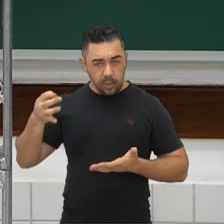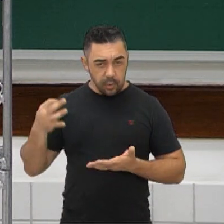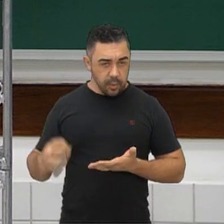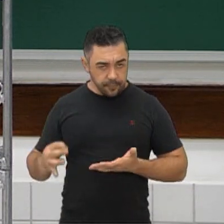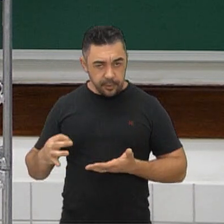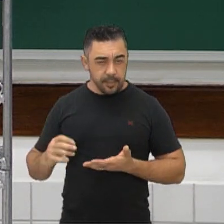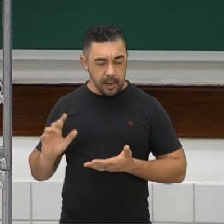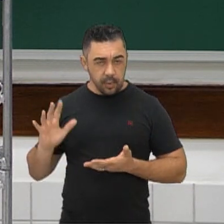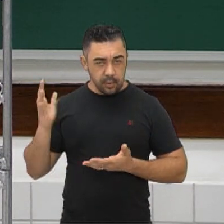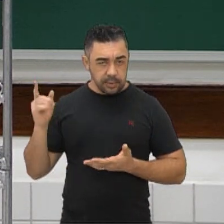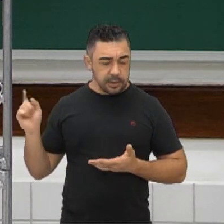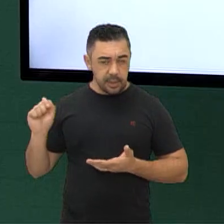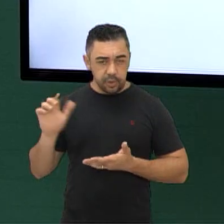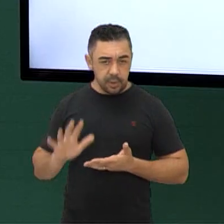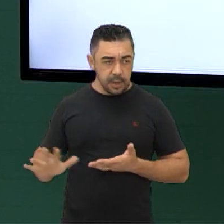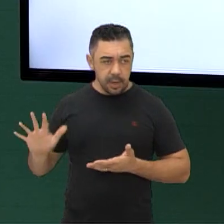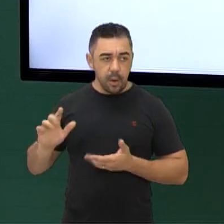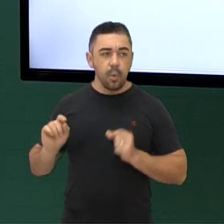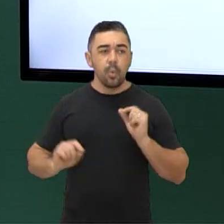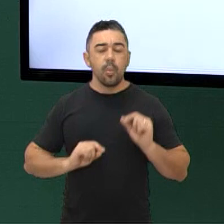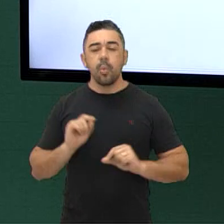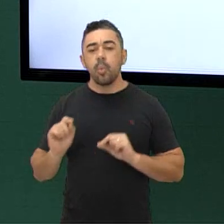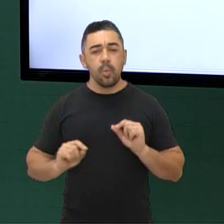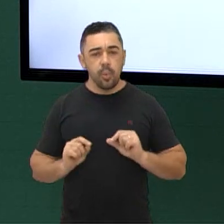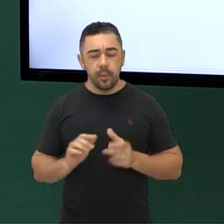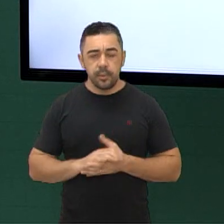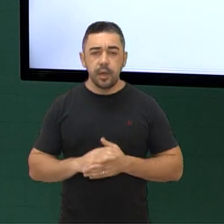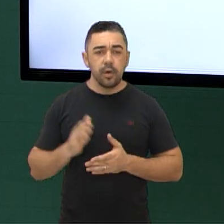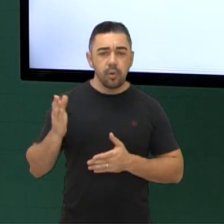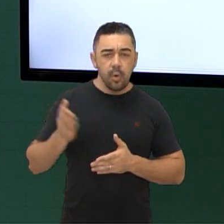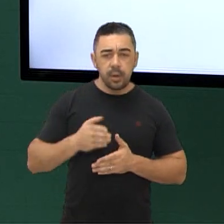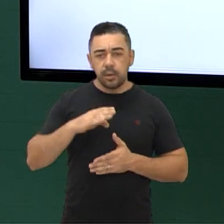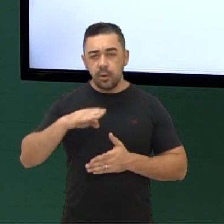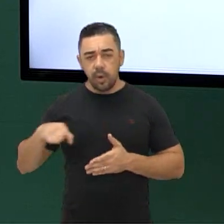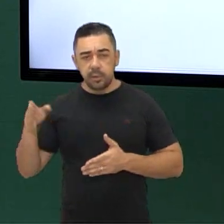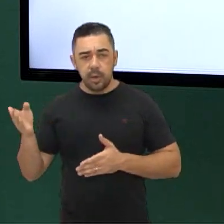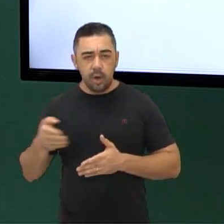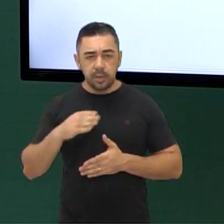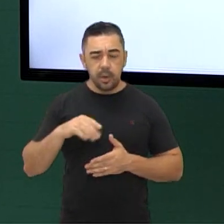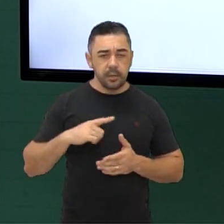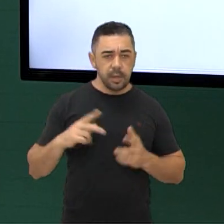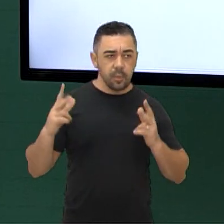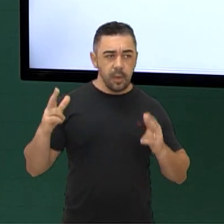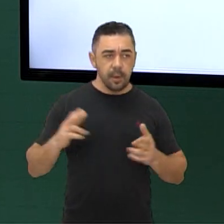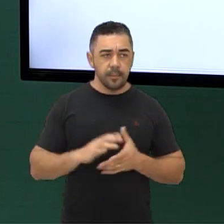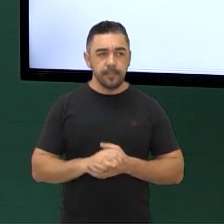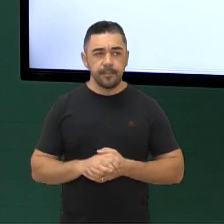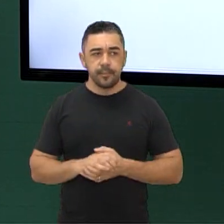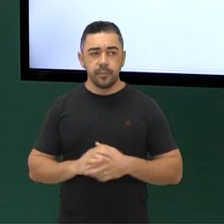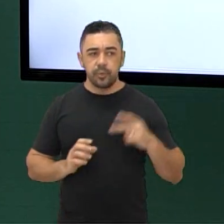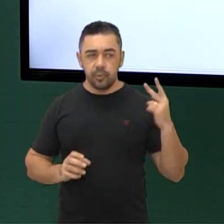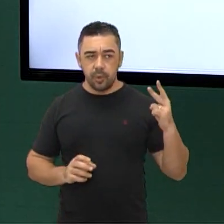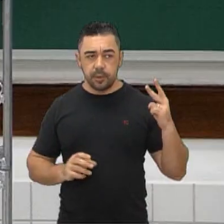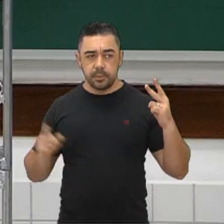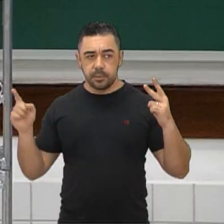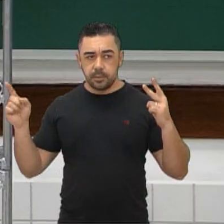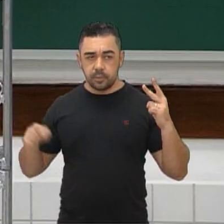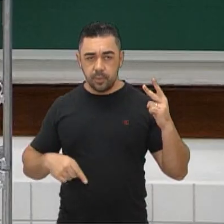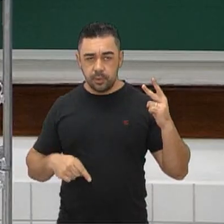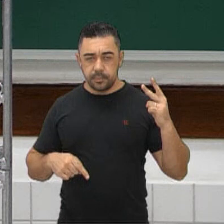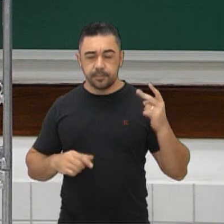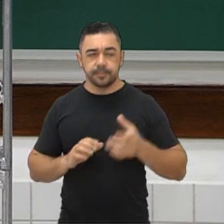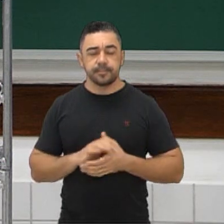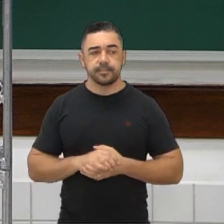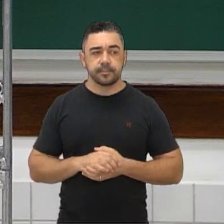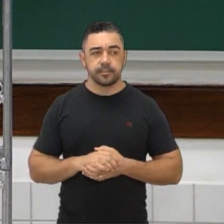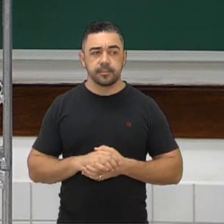essa nossa reação global aqui, a gente faz o seguinte, elimina o que está no lado oposto. Então, eu tenho 2 elétrons aqui, 2 elétrons para o